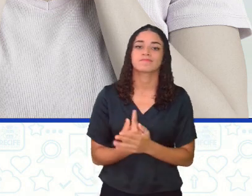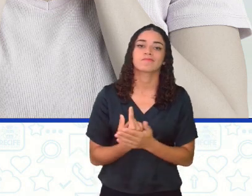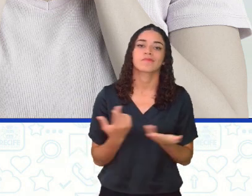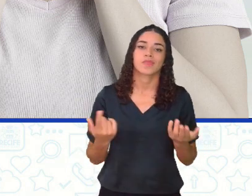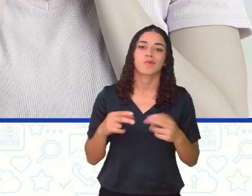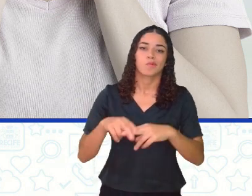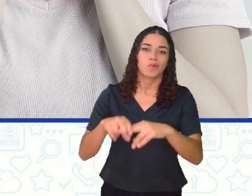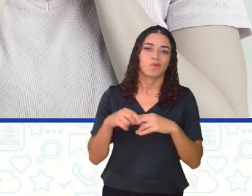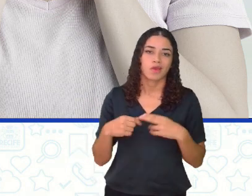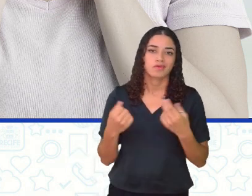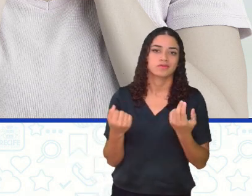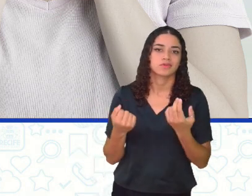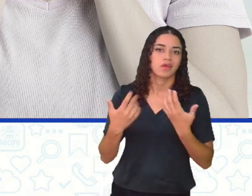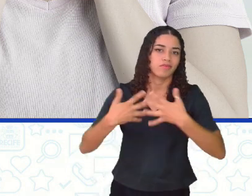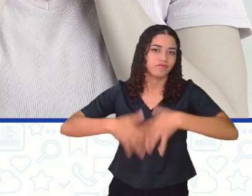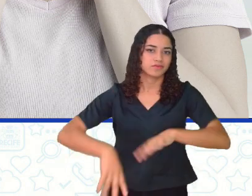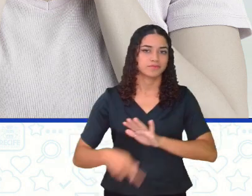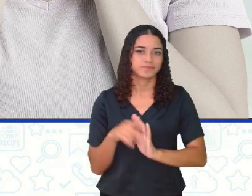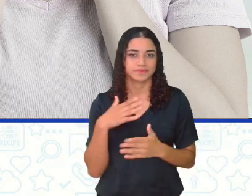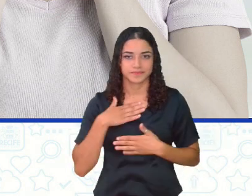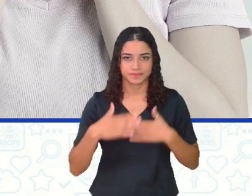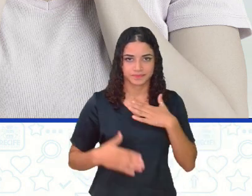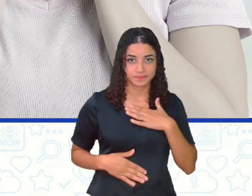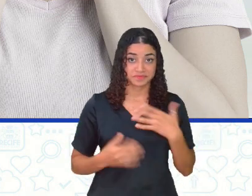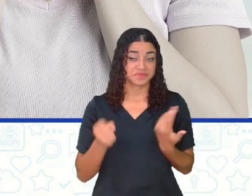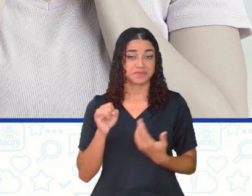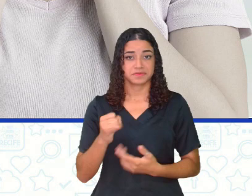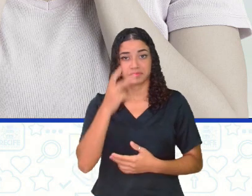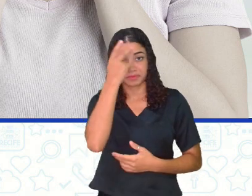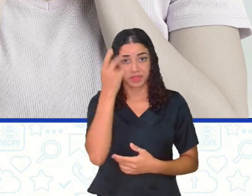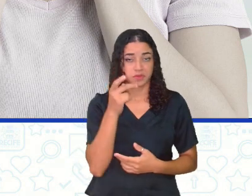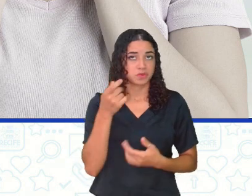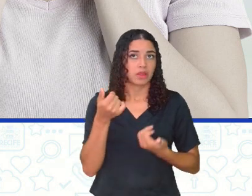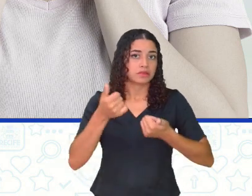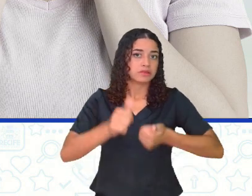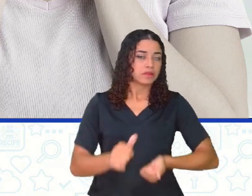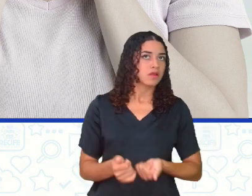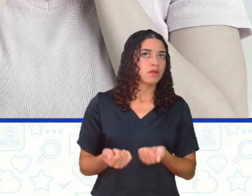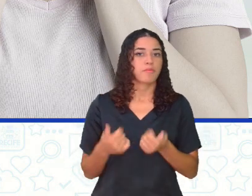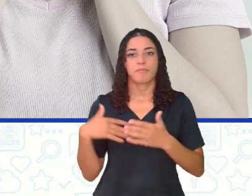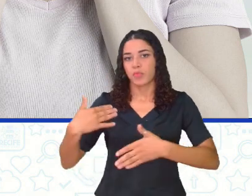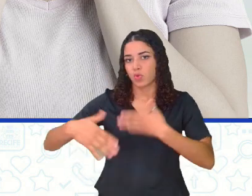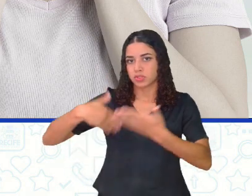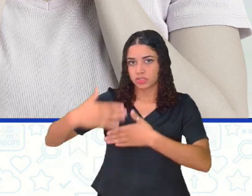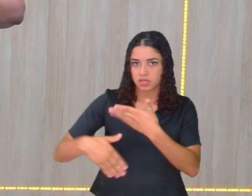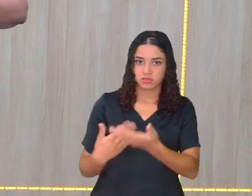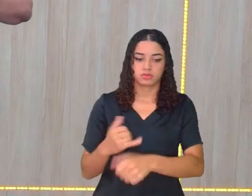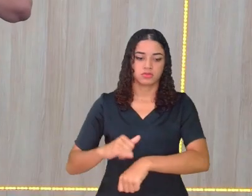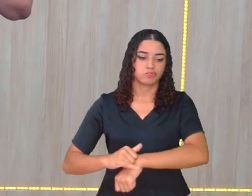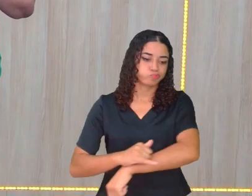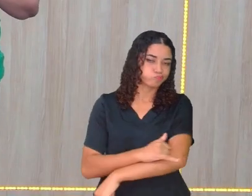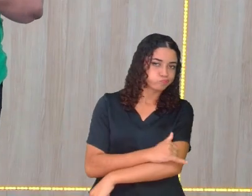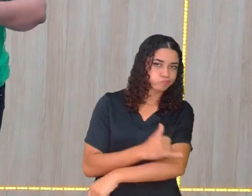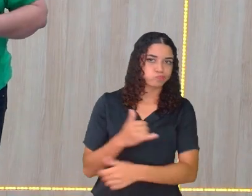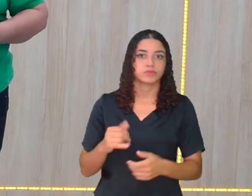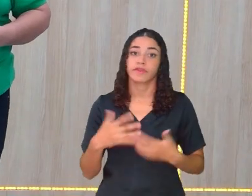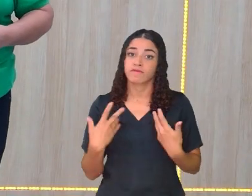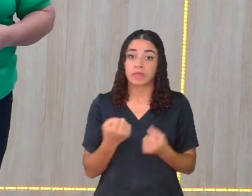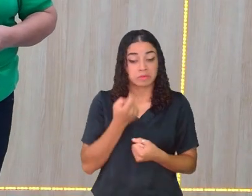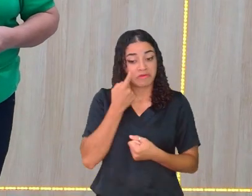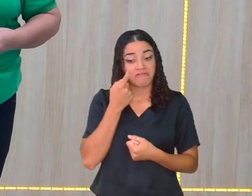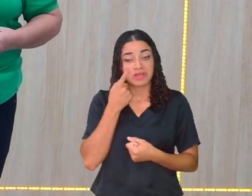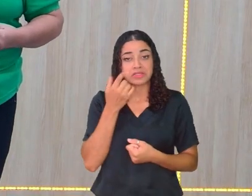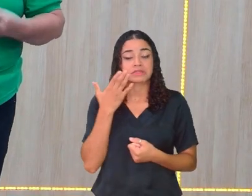ao funcionamento do nosso corpo. Então, se a pessoa está na questão de um processo aí de obesidade, vamos lá investigar